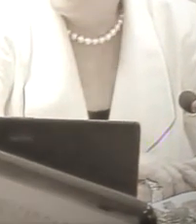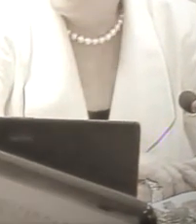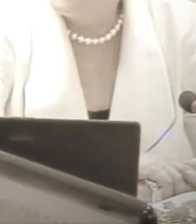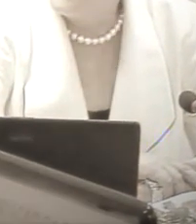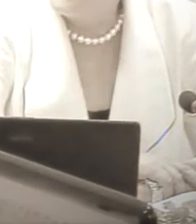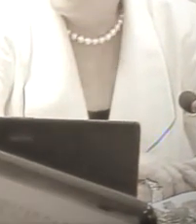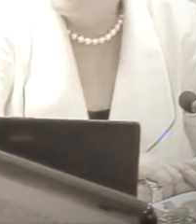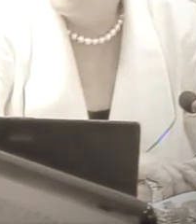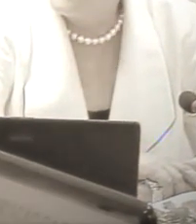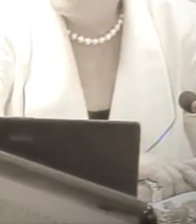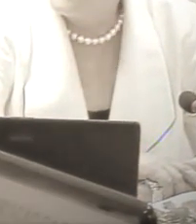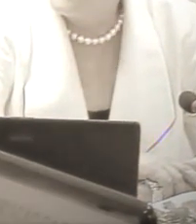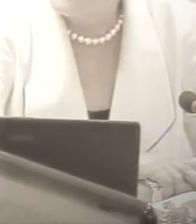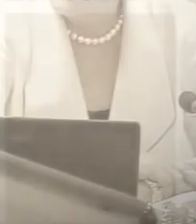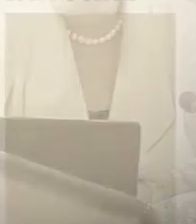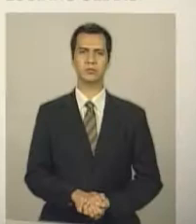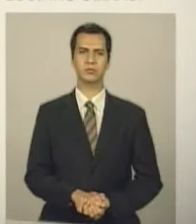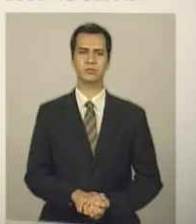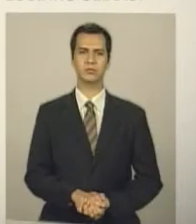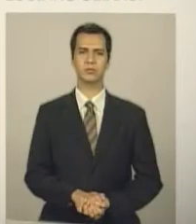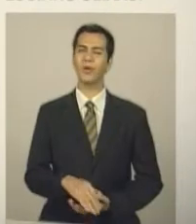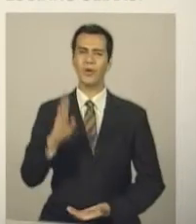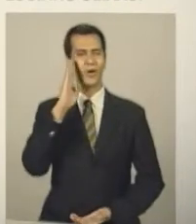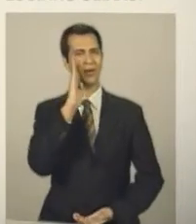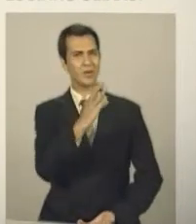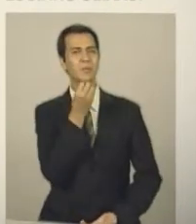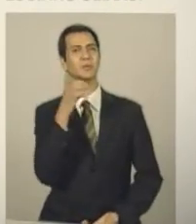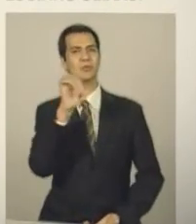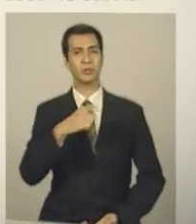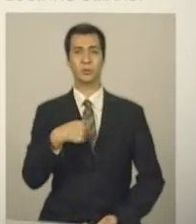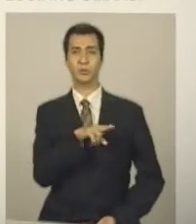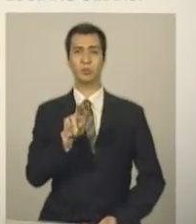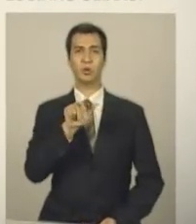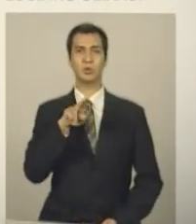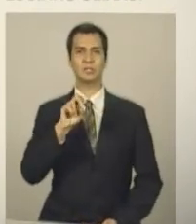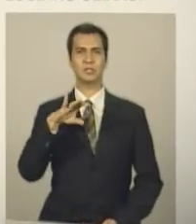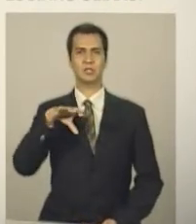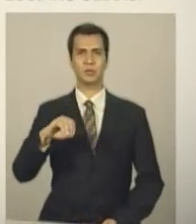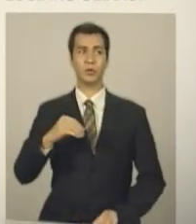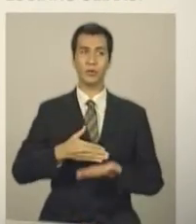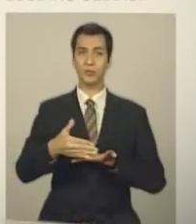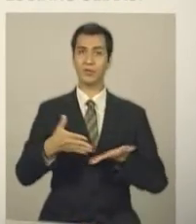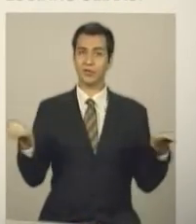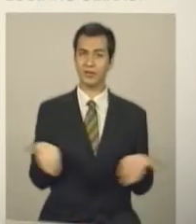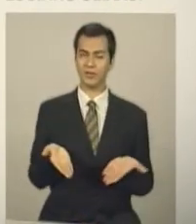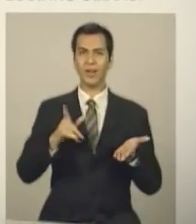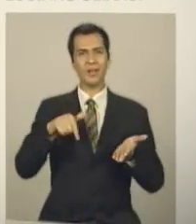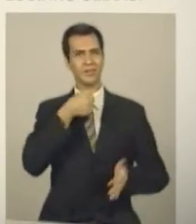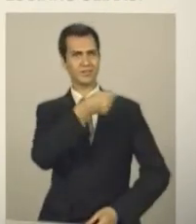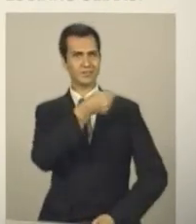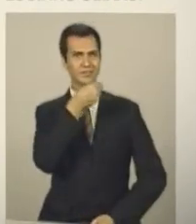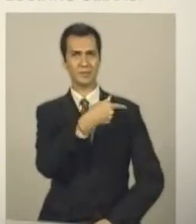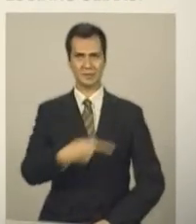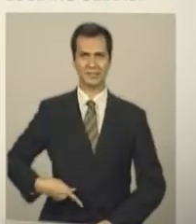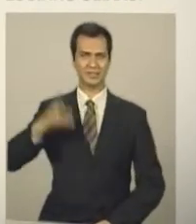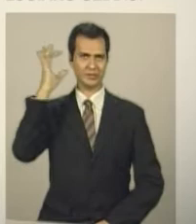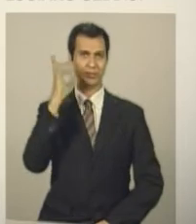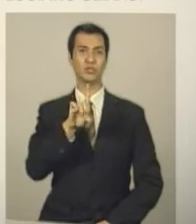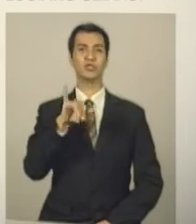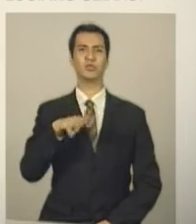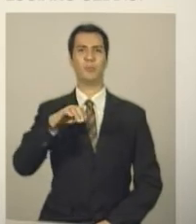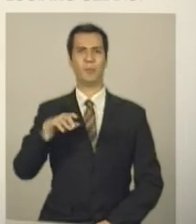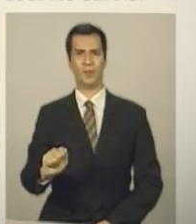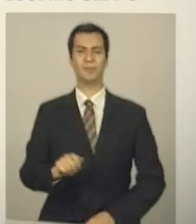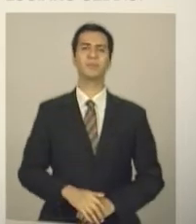café com a Presidenta Olá bom dia eu sou o Luciano Seixas e começa agora mais um café com a presidenta Dilma Roussef